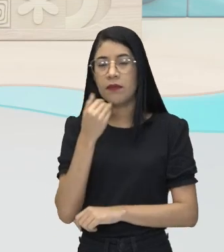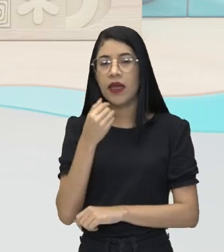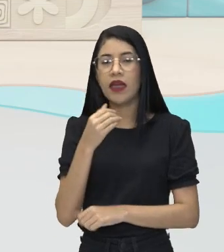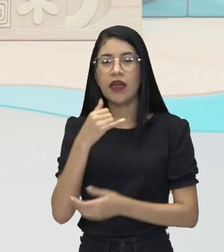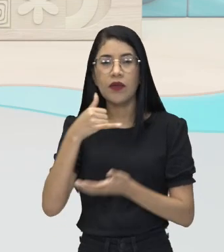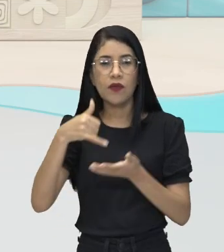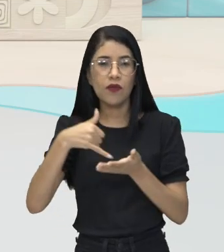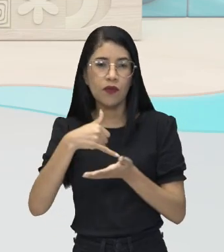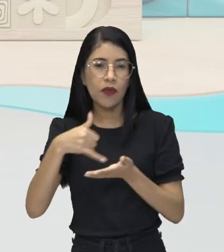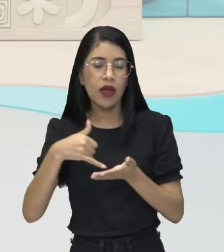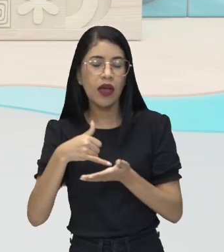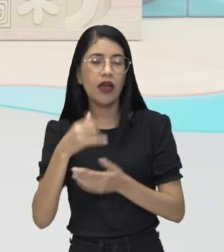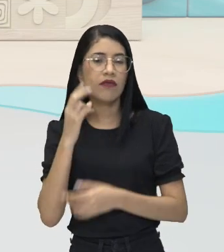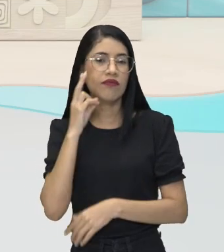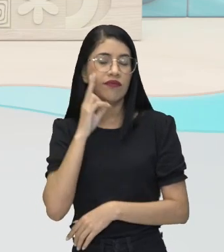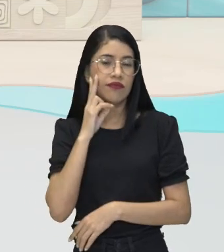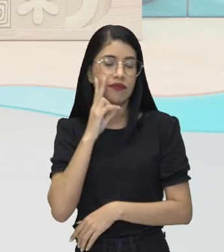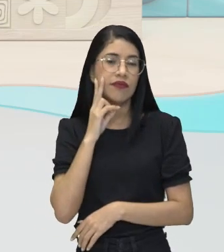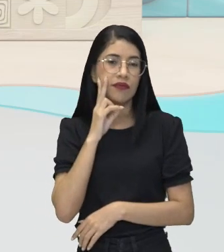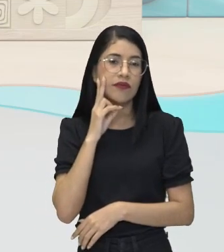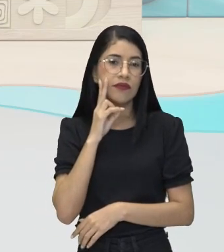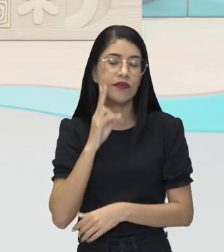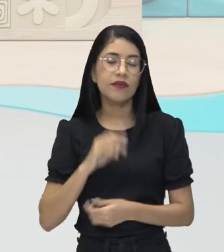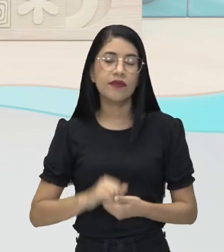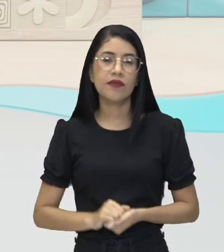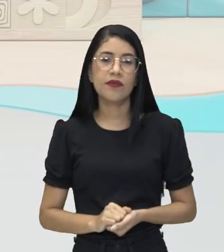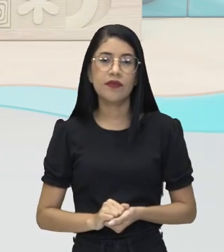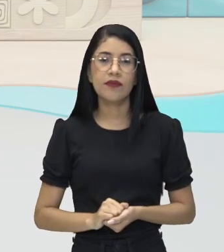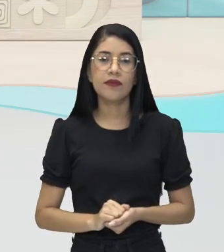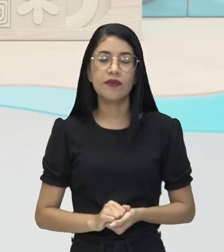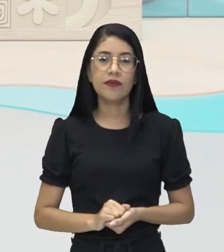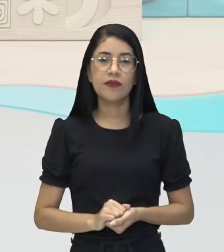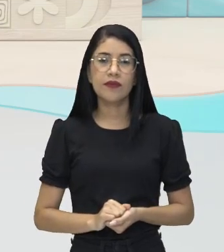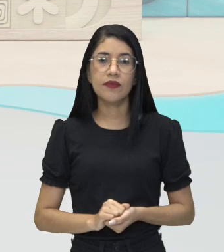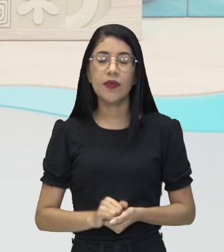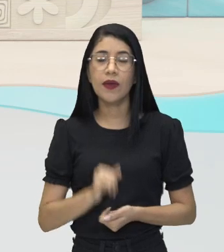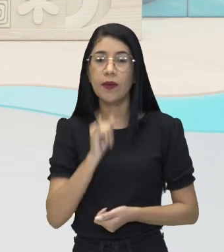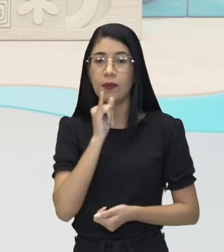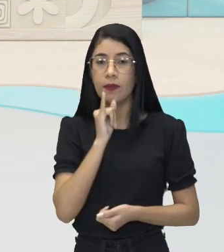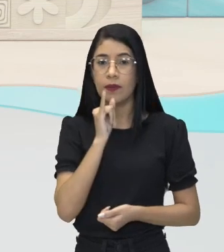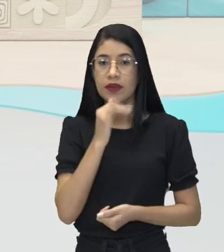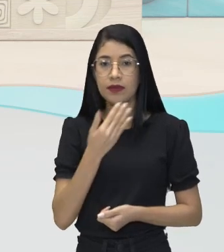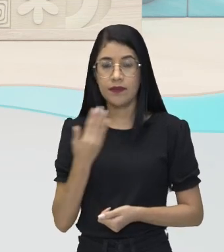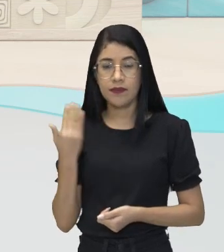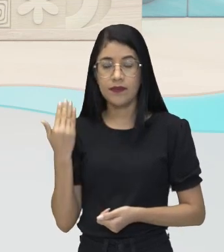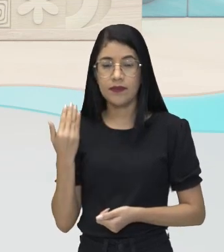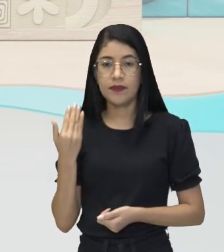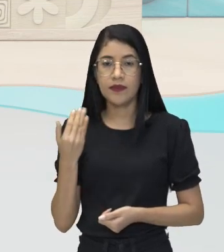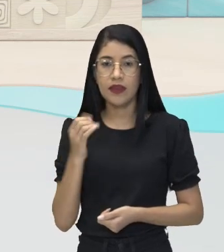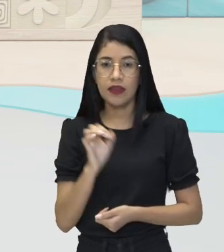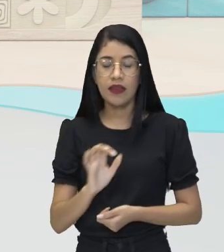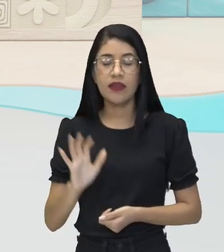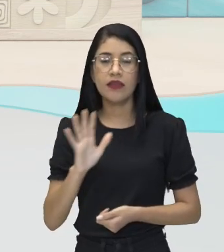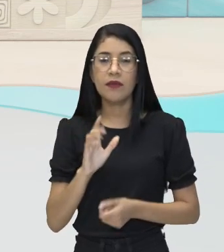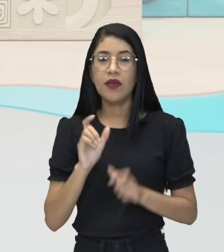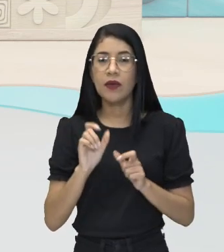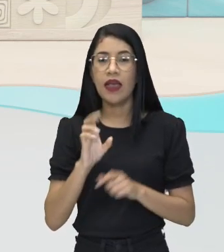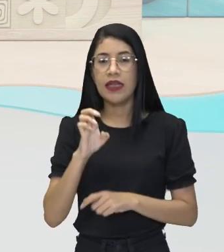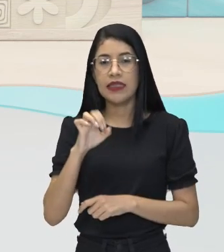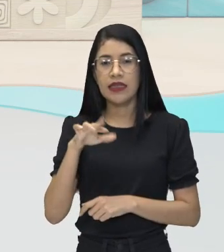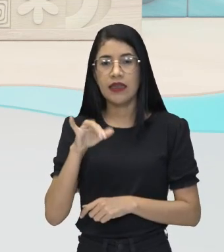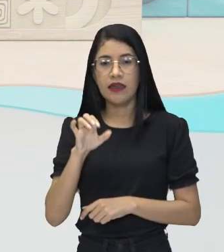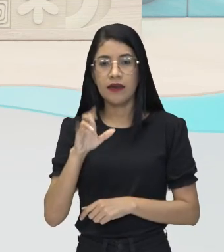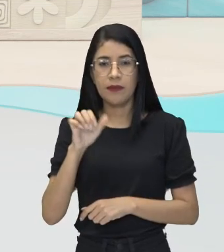tais como vinho, azeite. E aqui nós temos o exemplo dessa cerâmica que foi